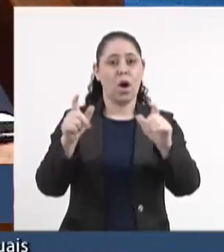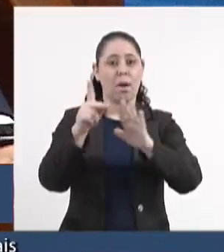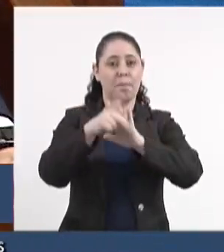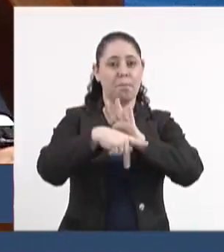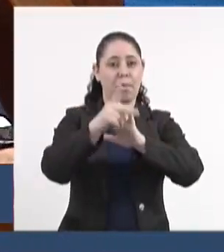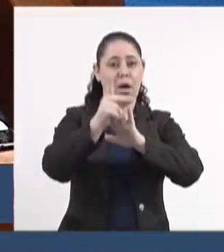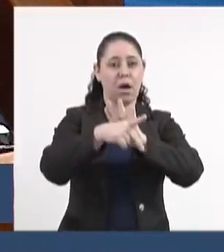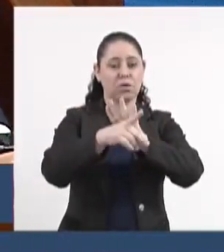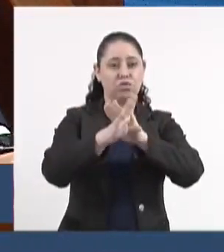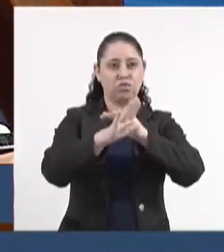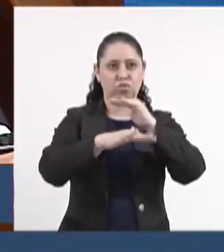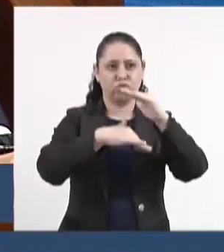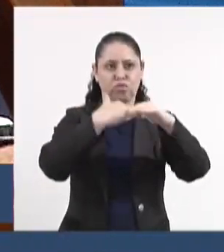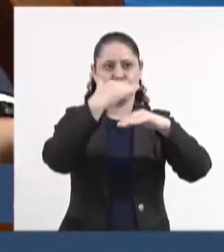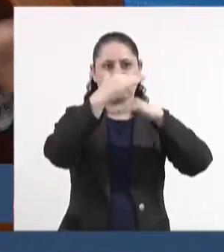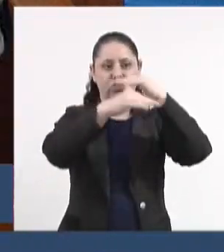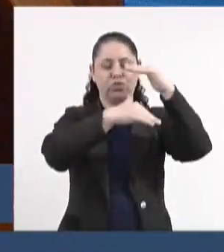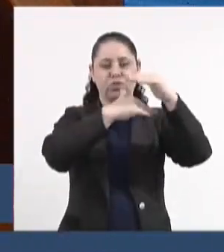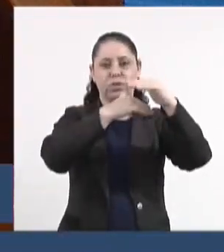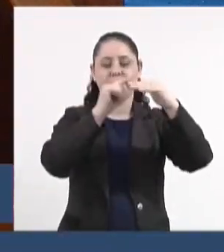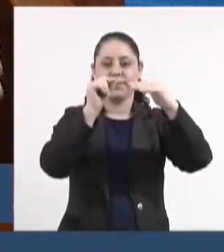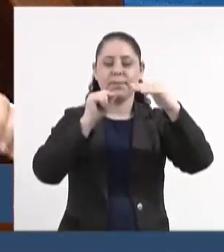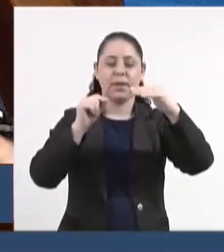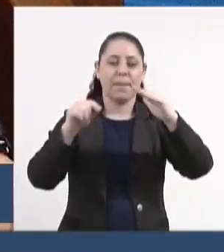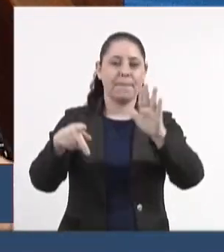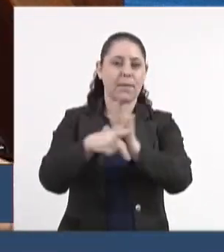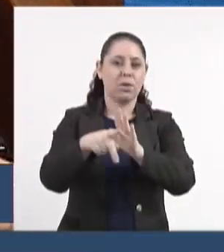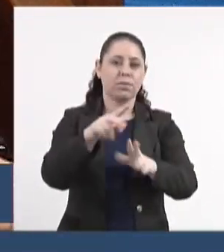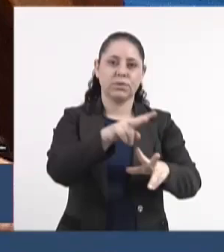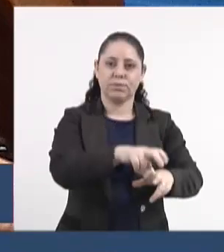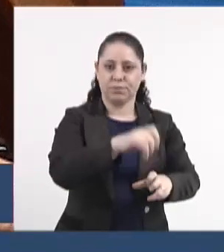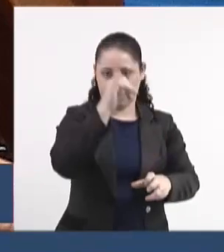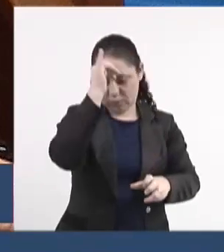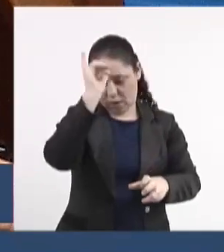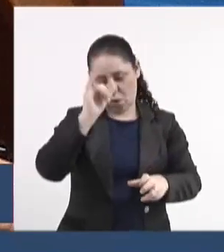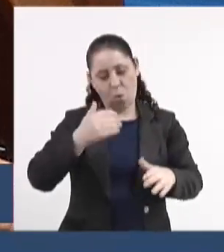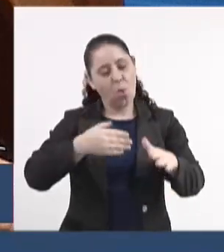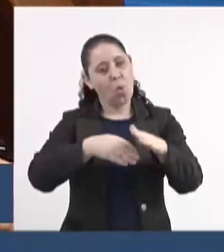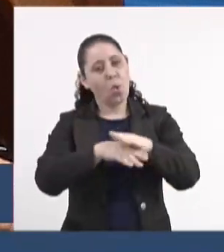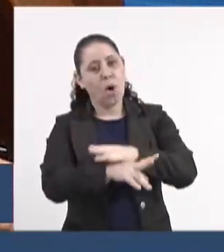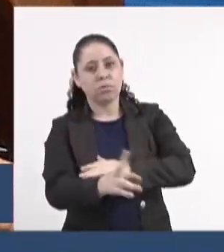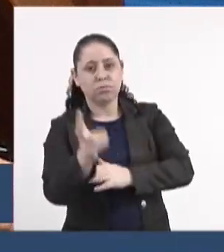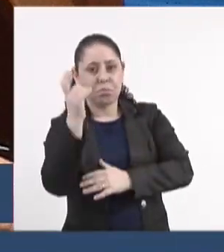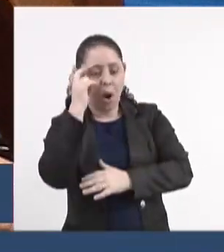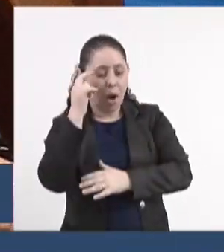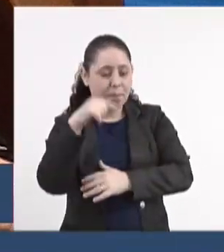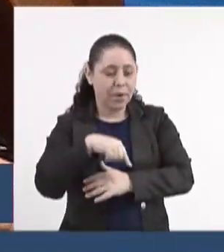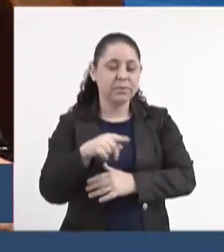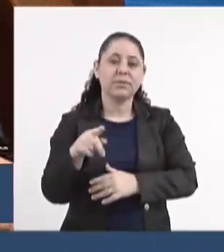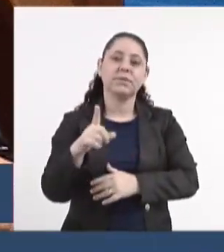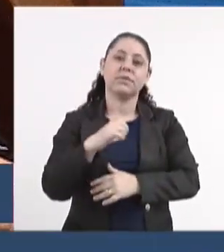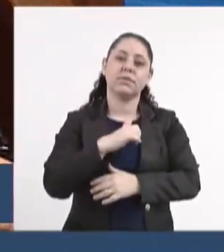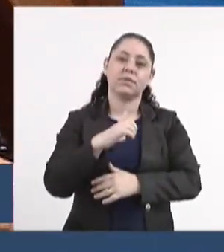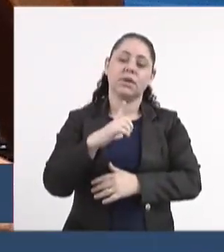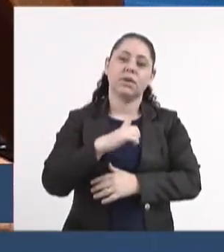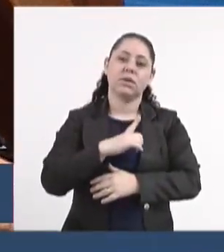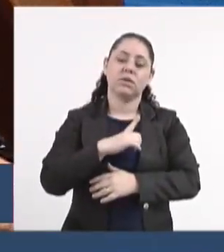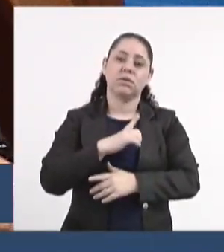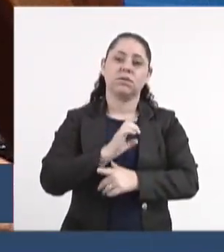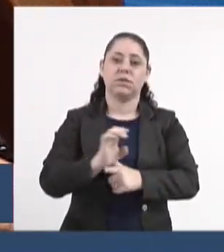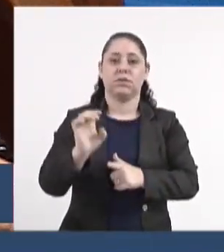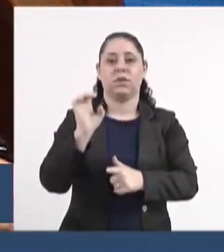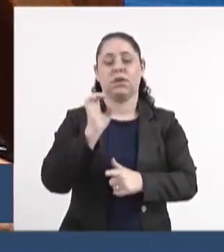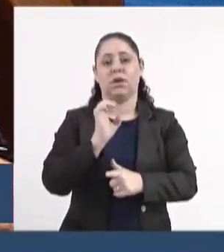plano de desenvolvimento para a agricultura tradicional, para a agricultura dos